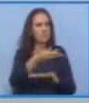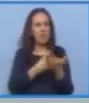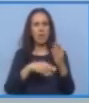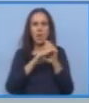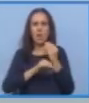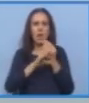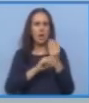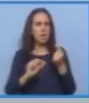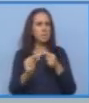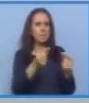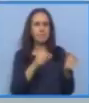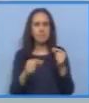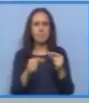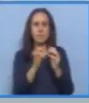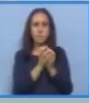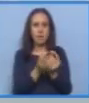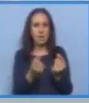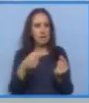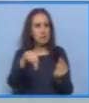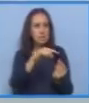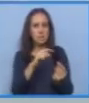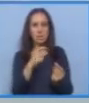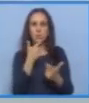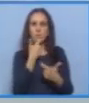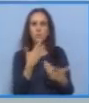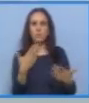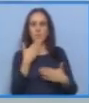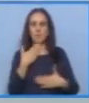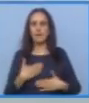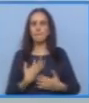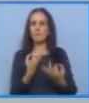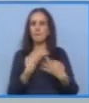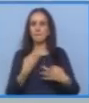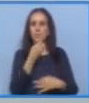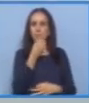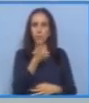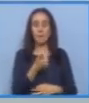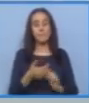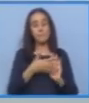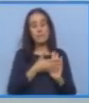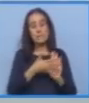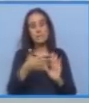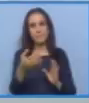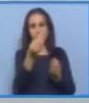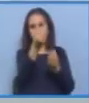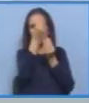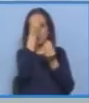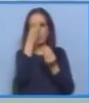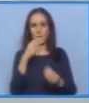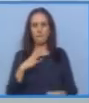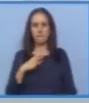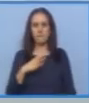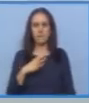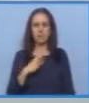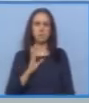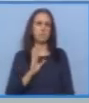que discute, gente que reza. Tudo isto me fez muito bem. Foi durante a formação é que me fui caindo na conta, mas espera